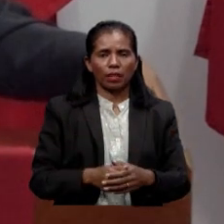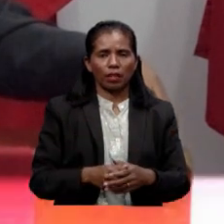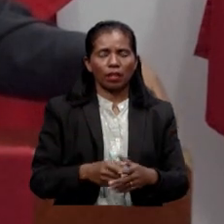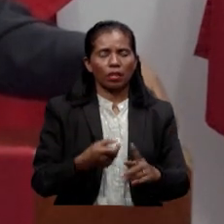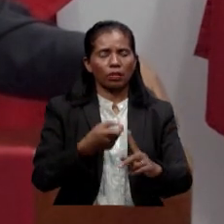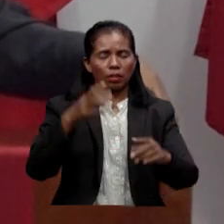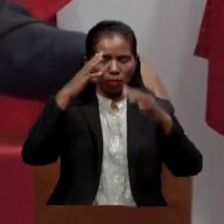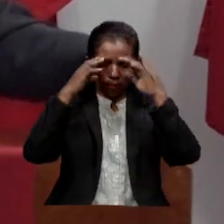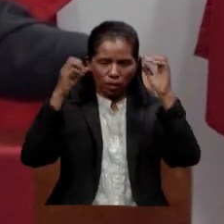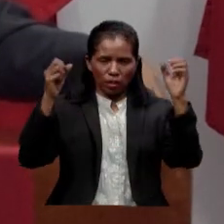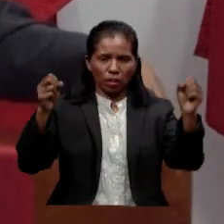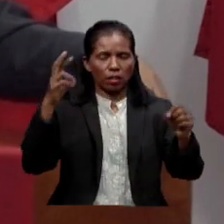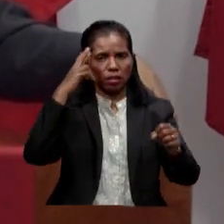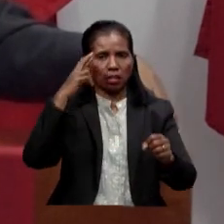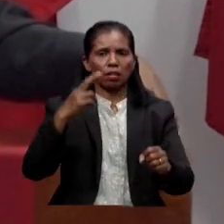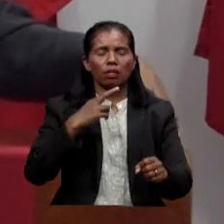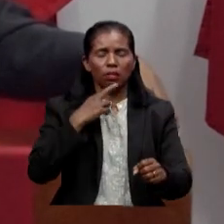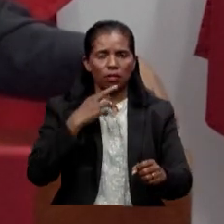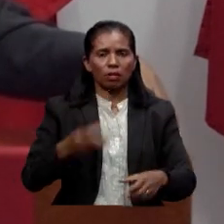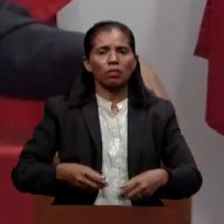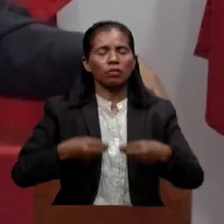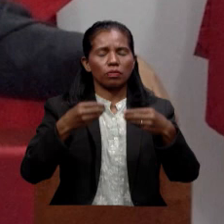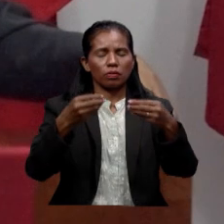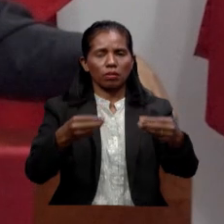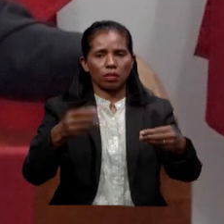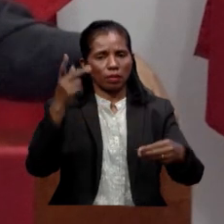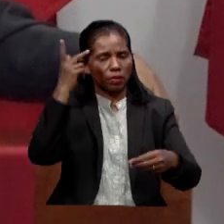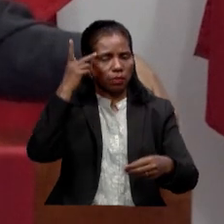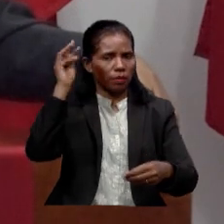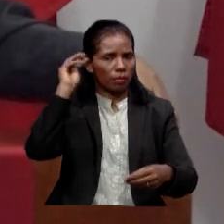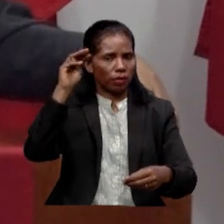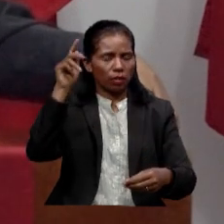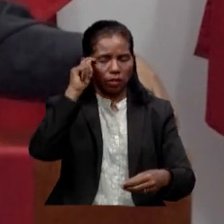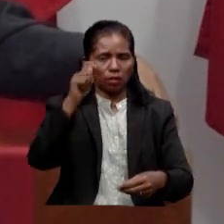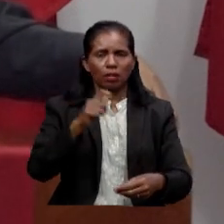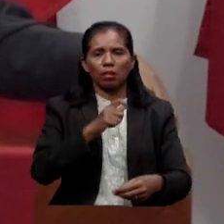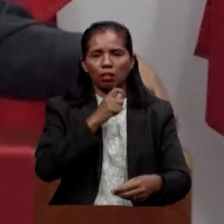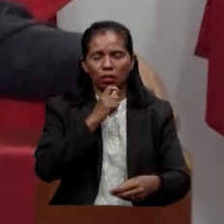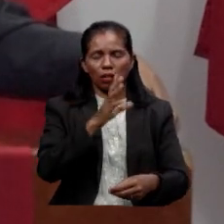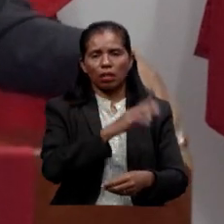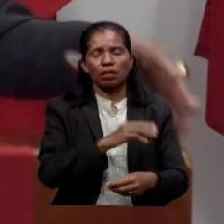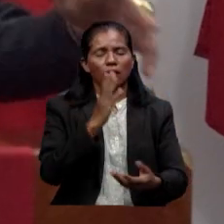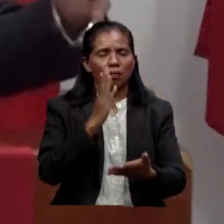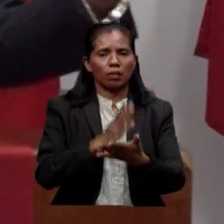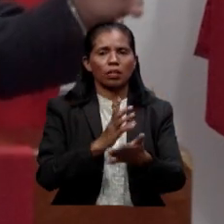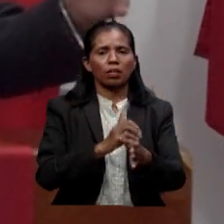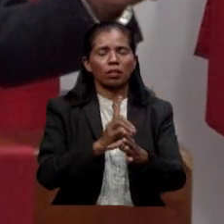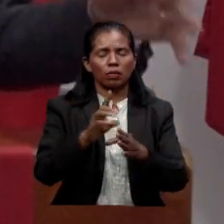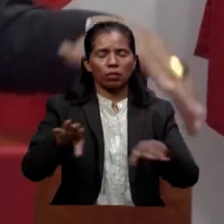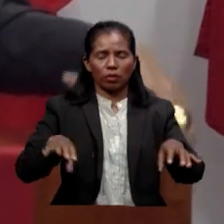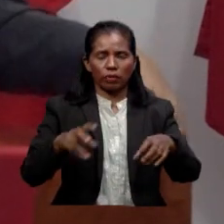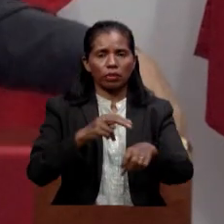o Presidente da República, José Ramos Horta, foi orientação para o Primeiro-Ministro Taur Matanruak, ato exonera Diretor Serviço